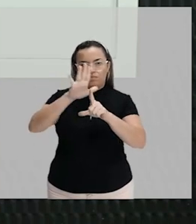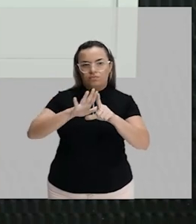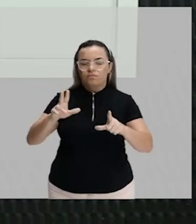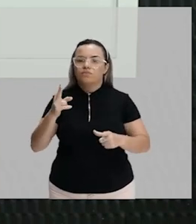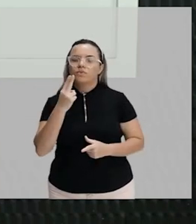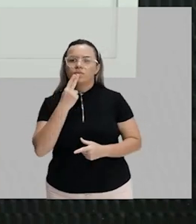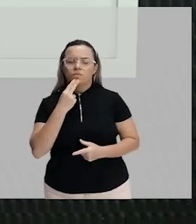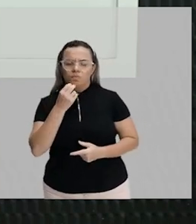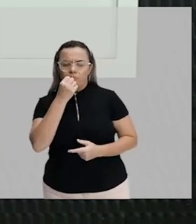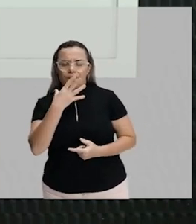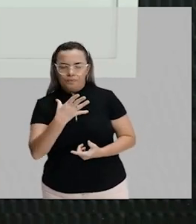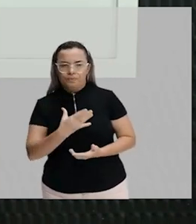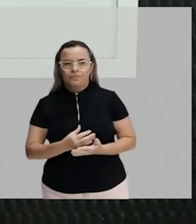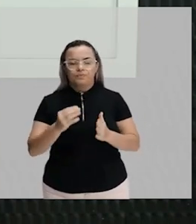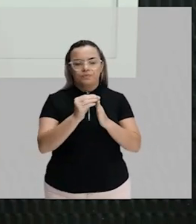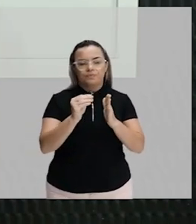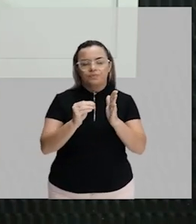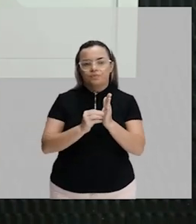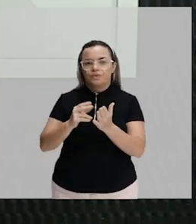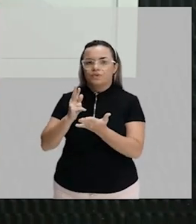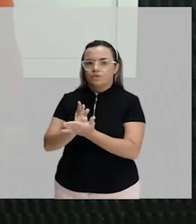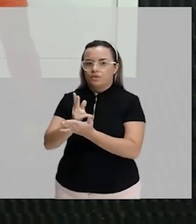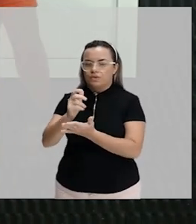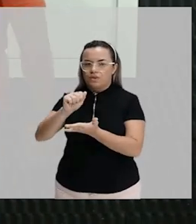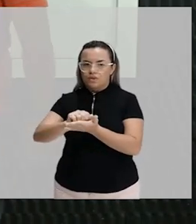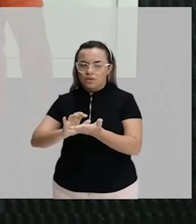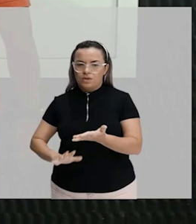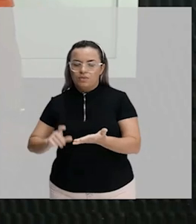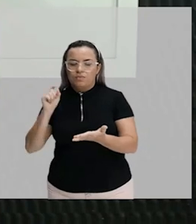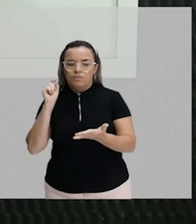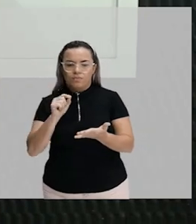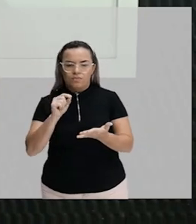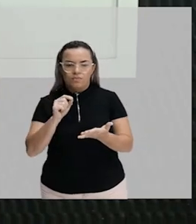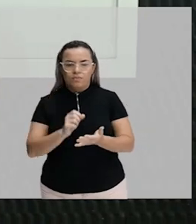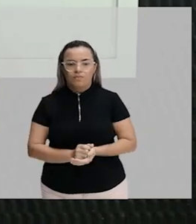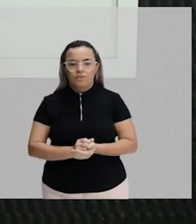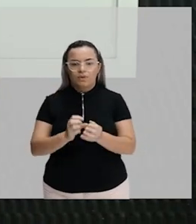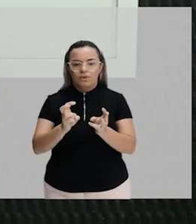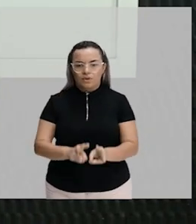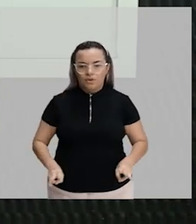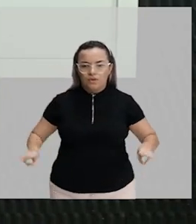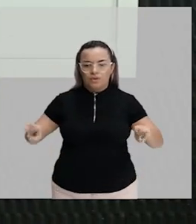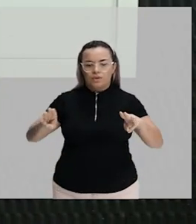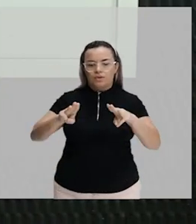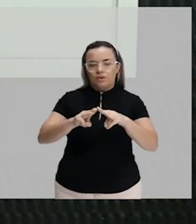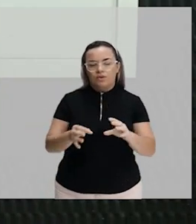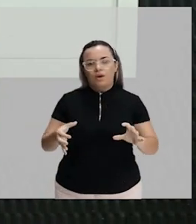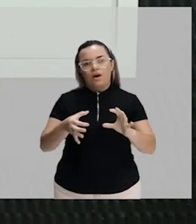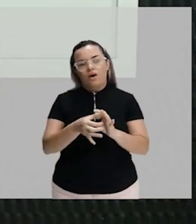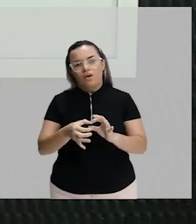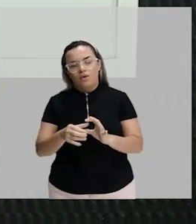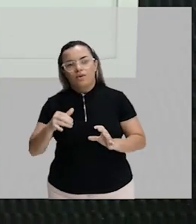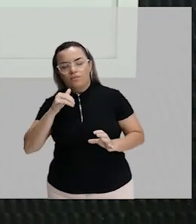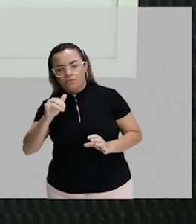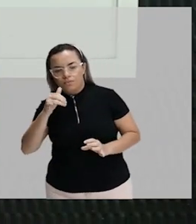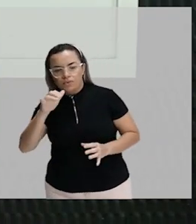bom a aula de hoje nós vamos continuar respondendo exercício sobre e campo magnético gerado por uma corrente elétrica Então vamos